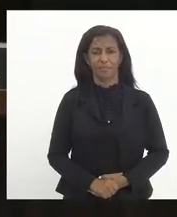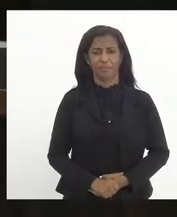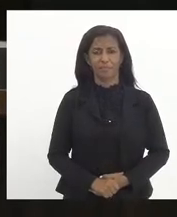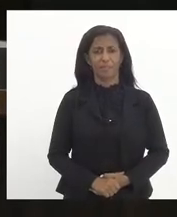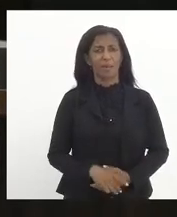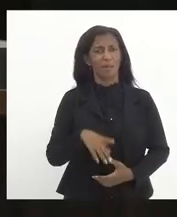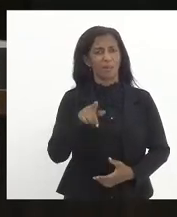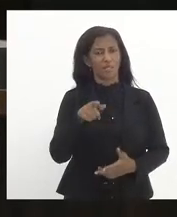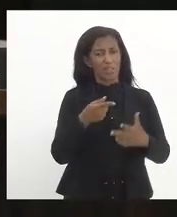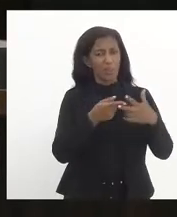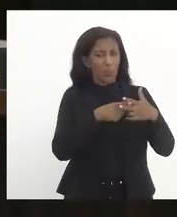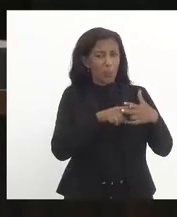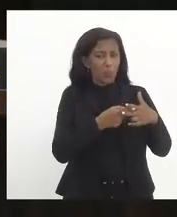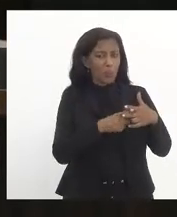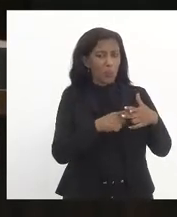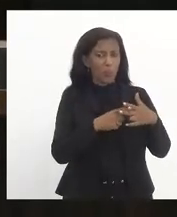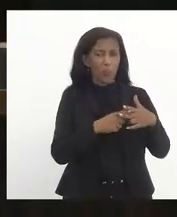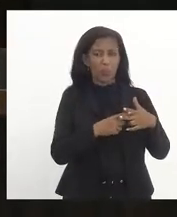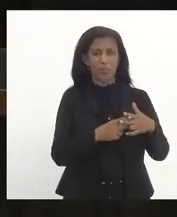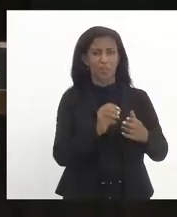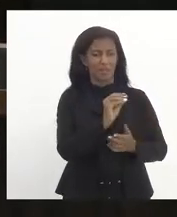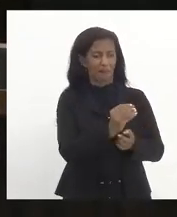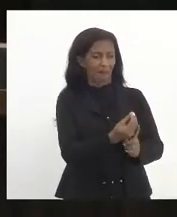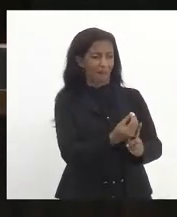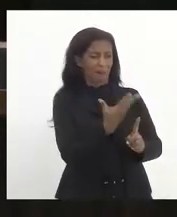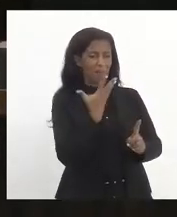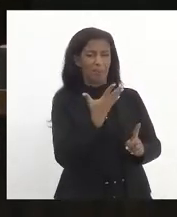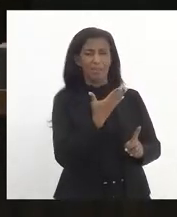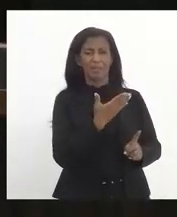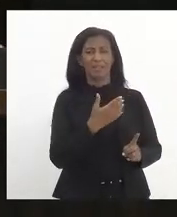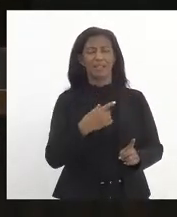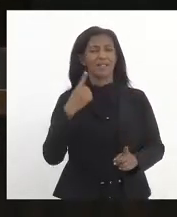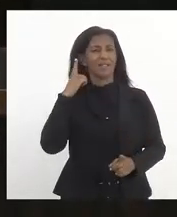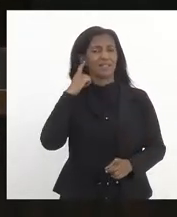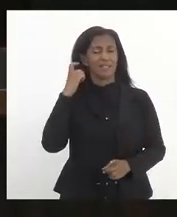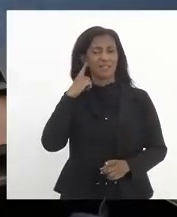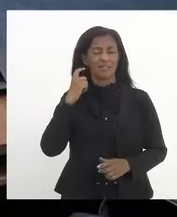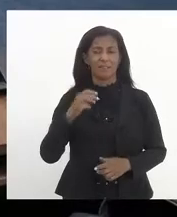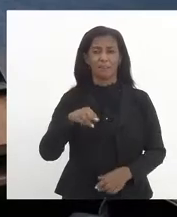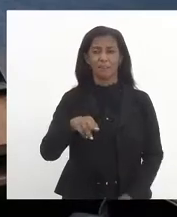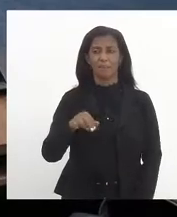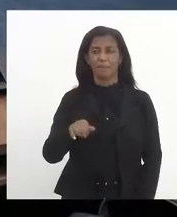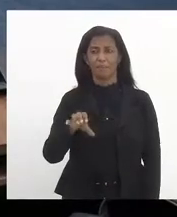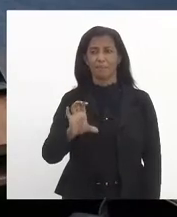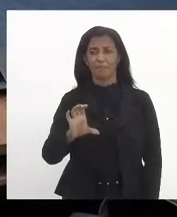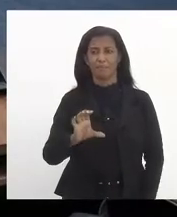que calibrar aí, porque não vai adiantar eu abrir e Vossa Excelência não vai conseguir falar. Deputado Carlos Mink.